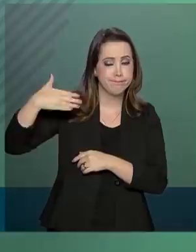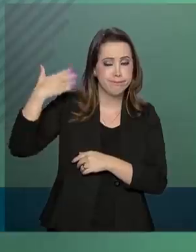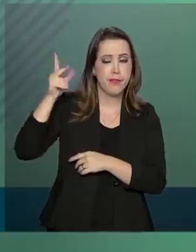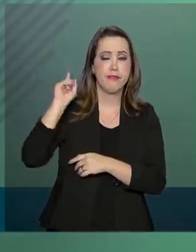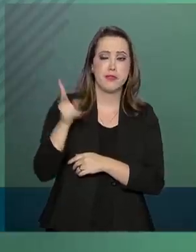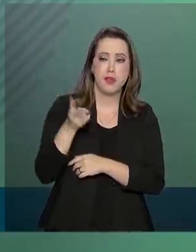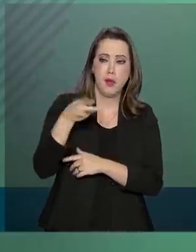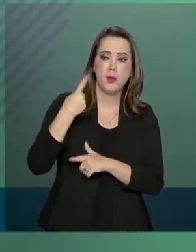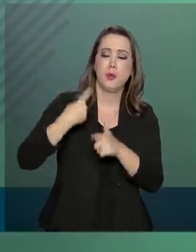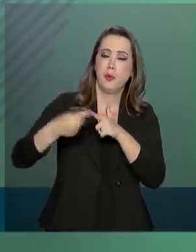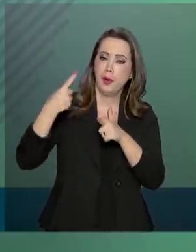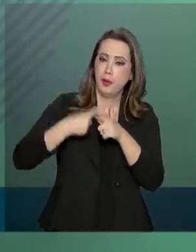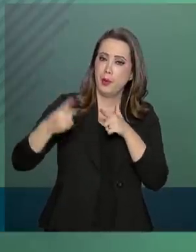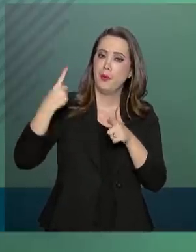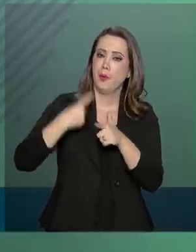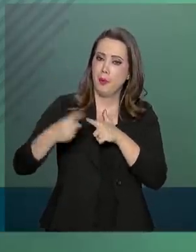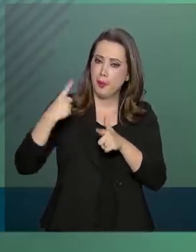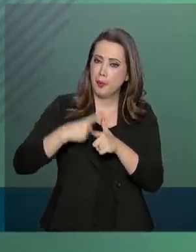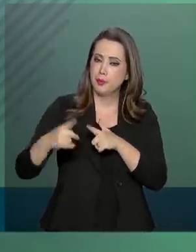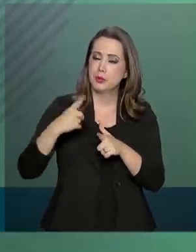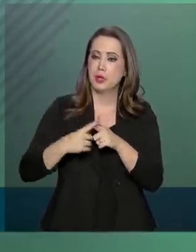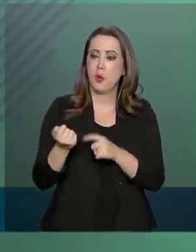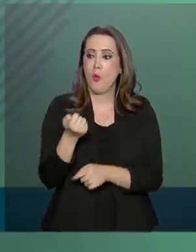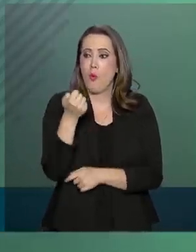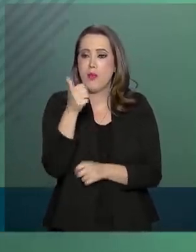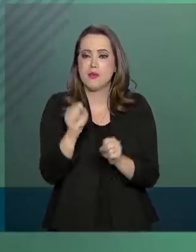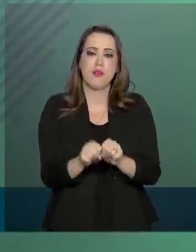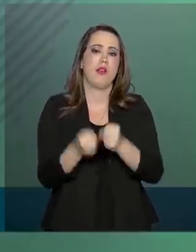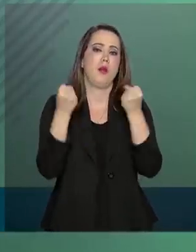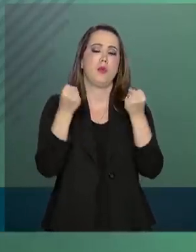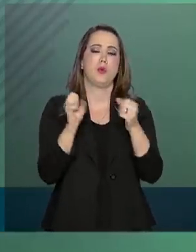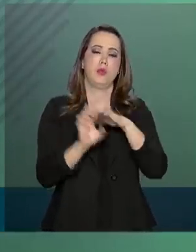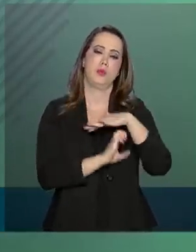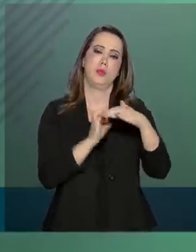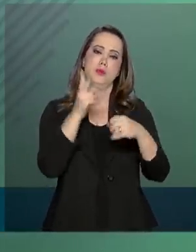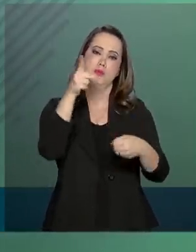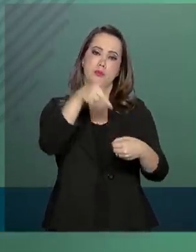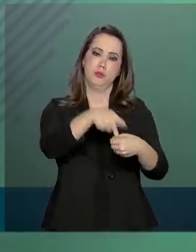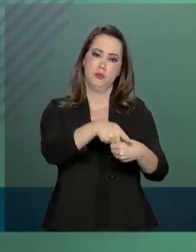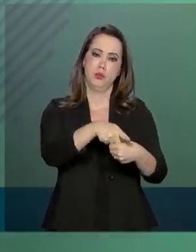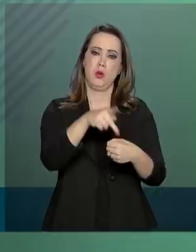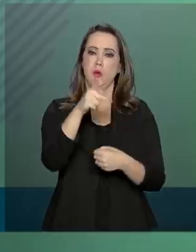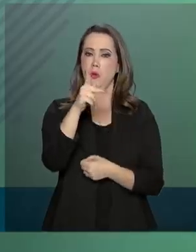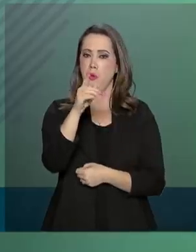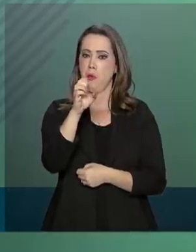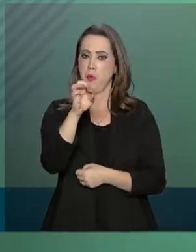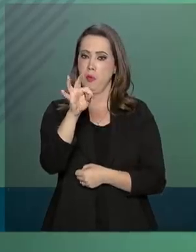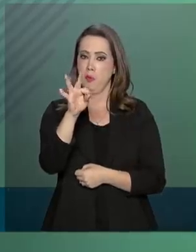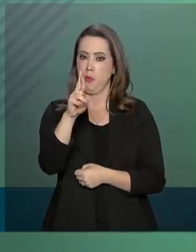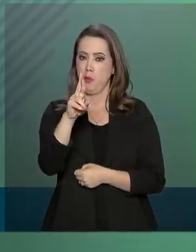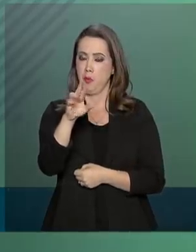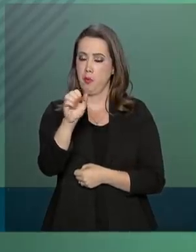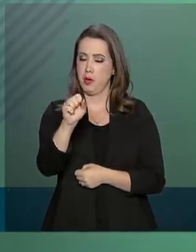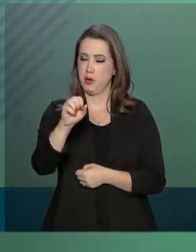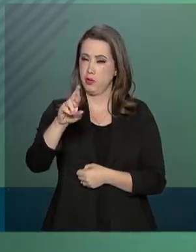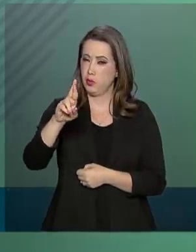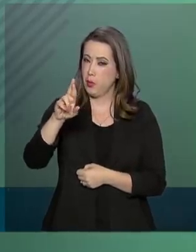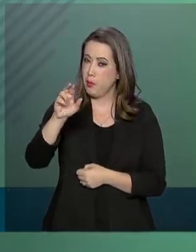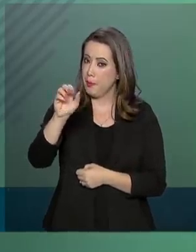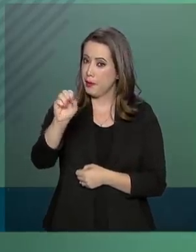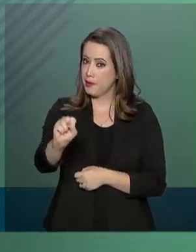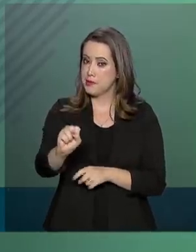passados e que quase destruiu aquela empresa no entanto em